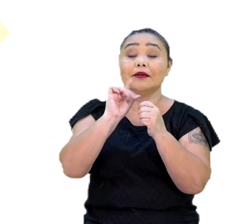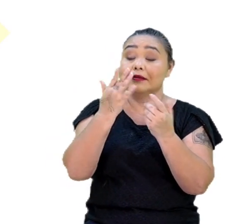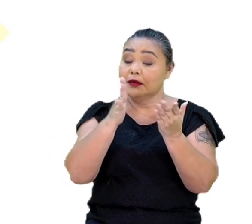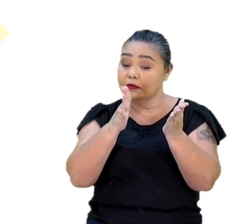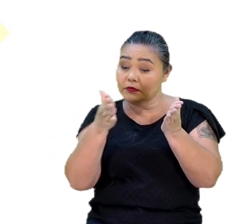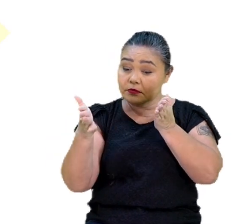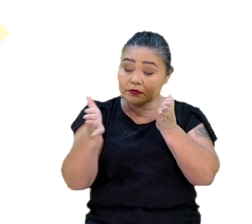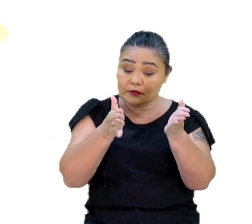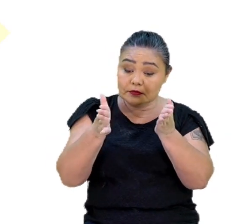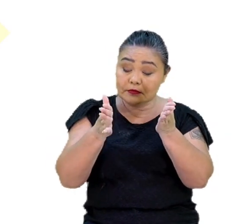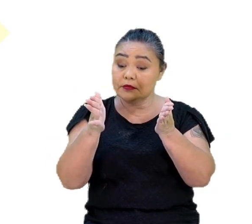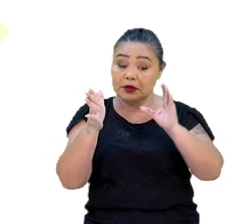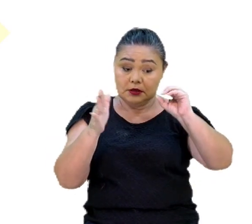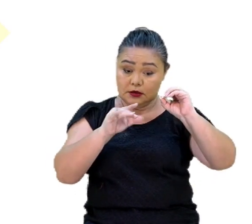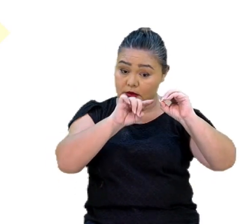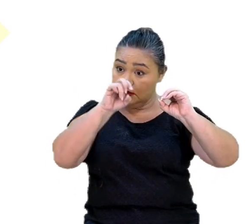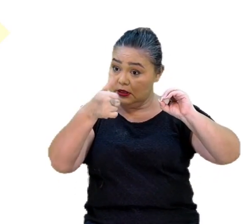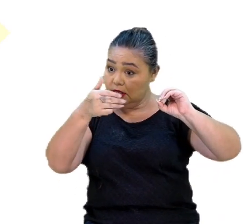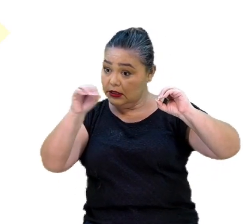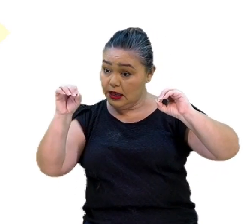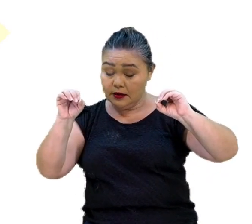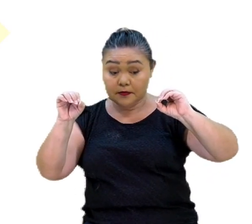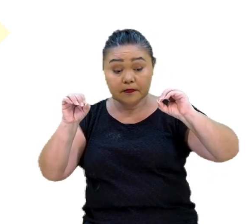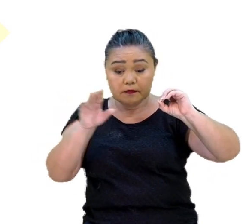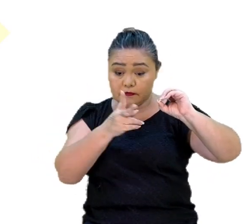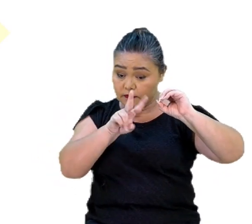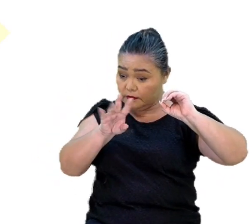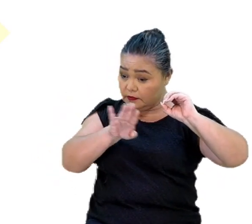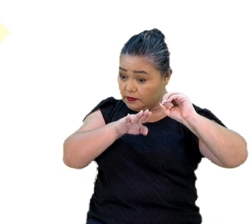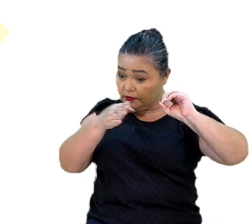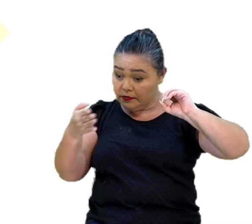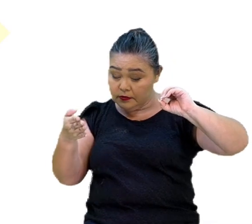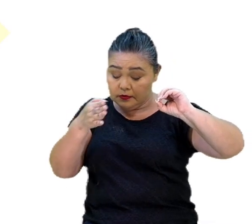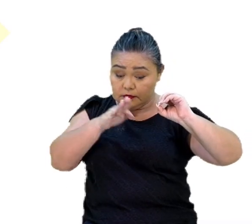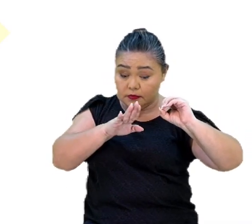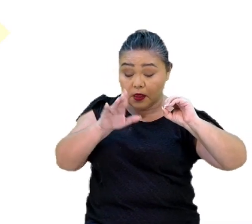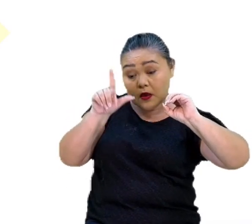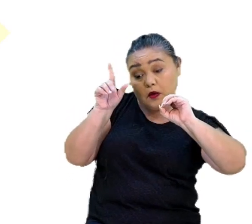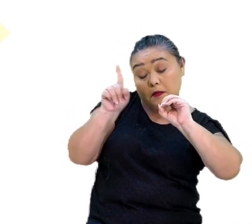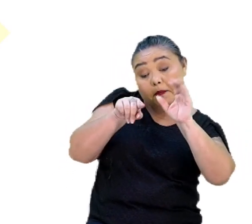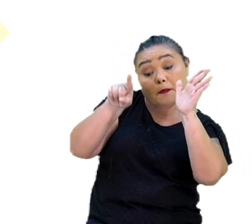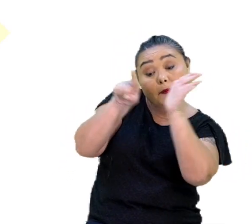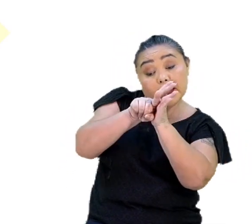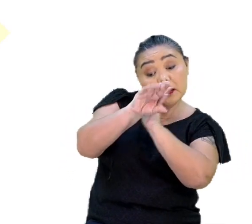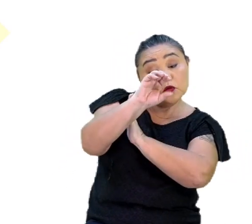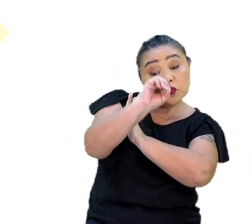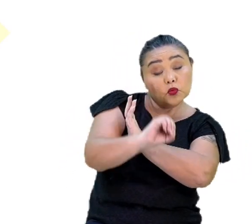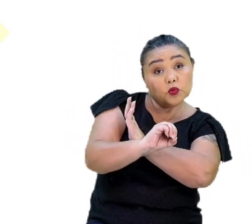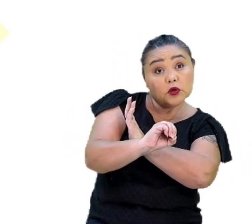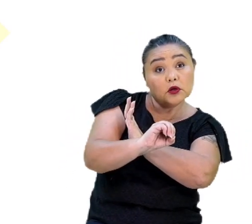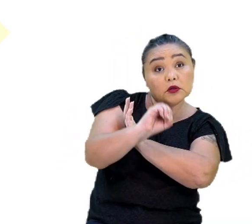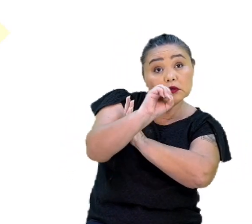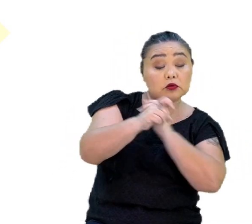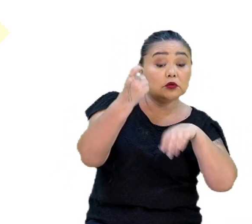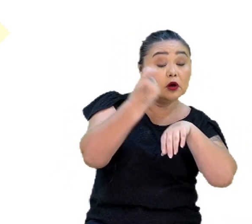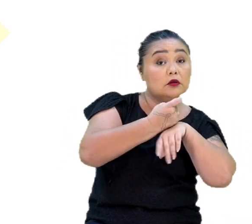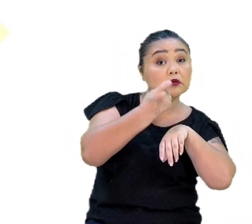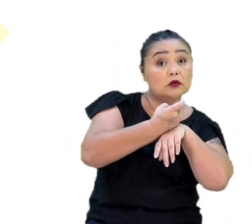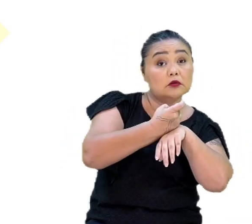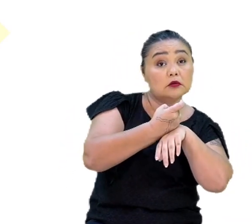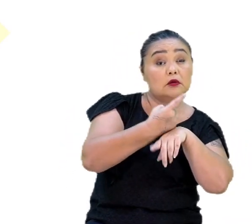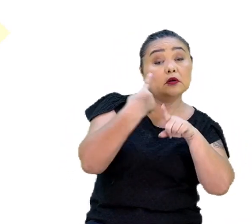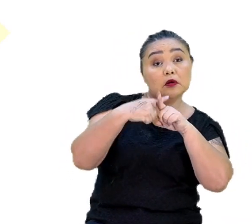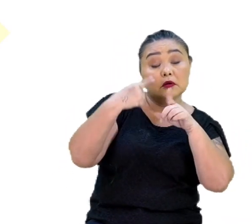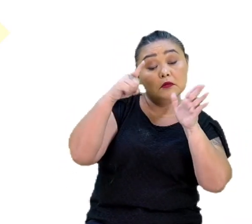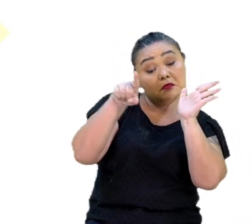está entre 0 e 100. Então, se ela estiver em menos 1 grau Celsius, ela vai estar no estado sólido, porque